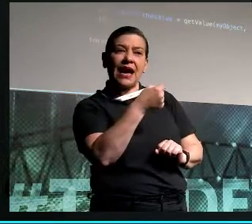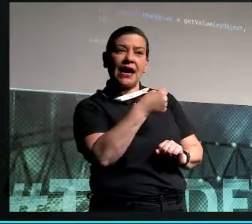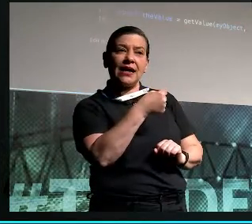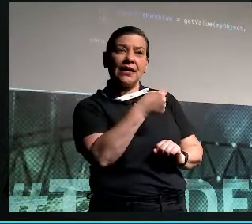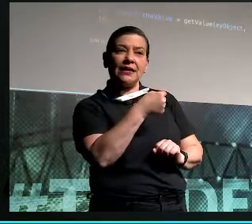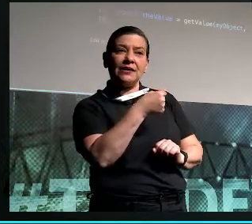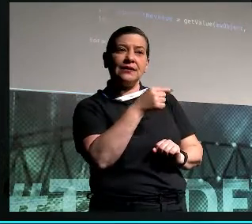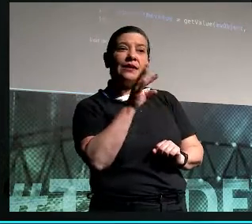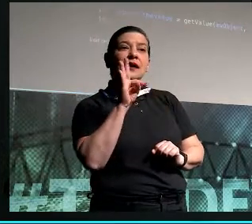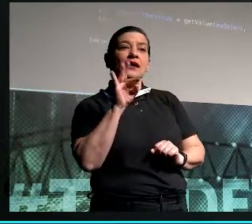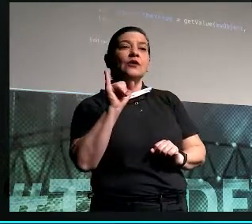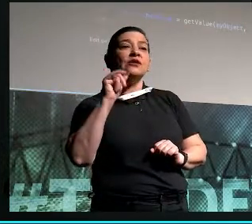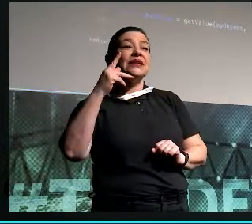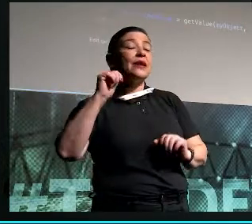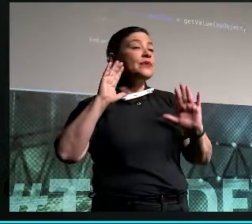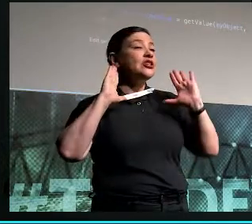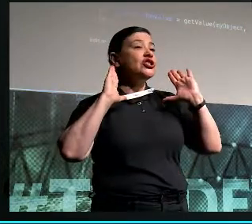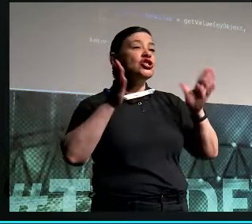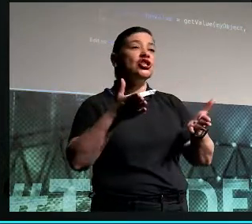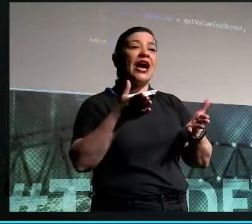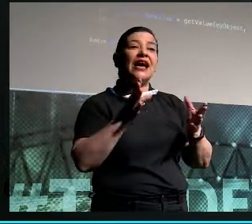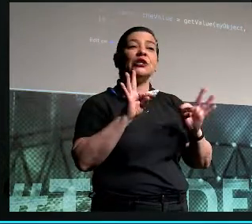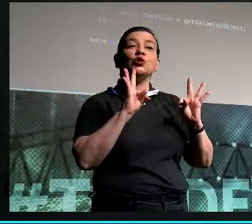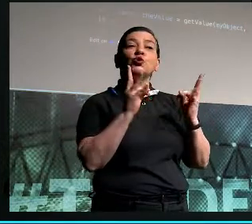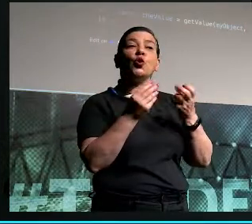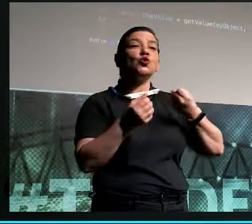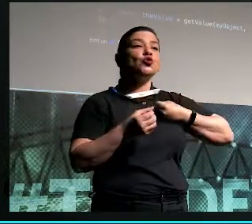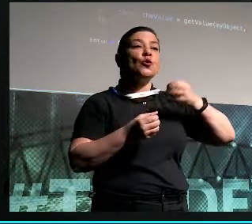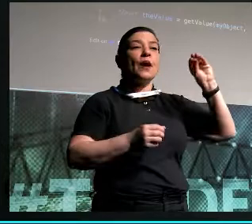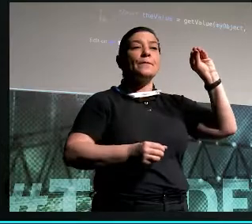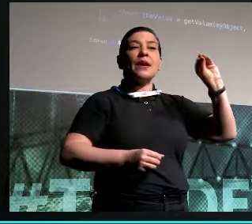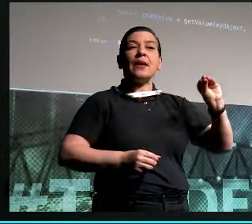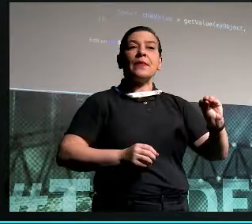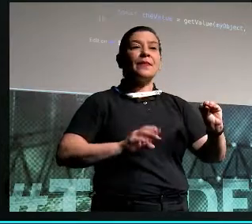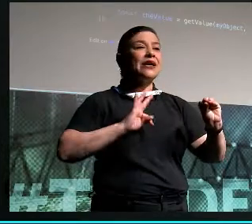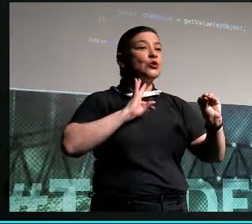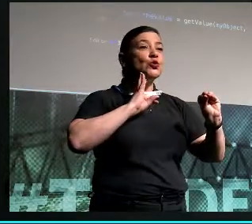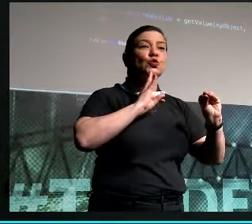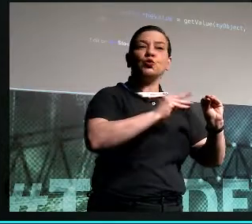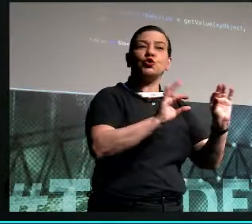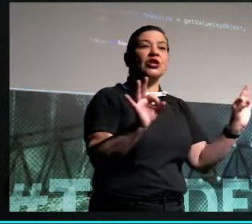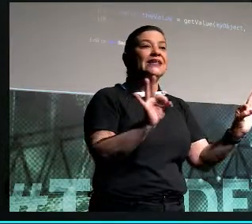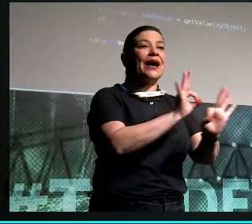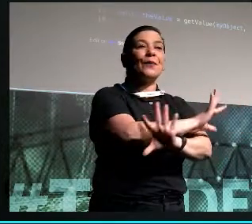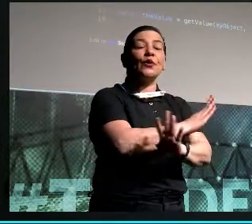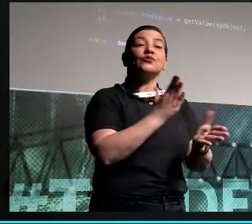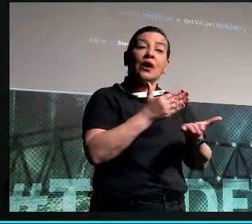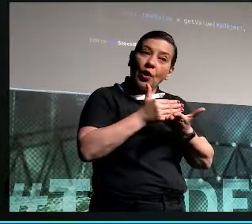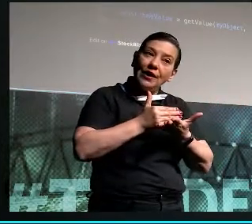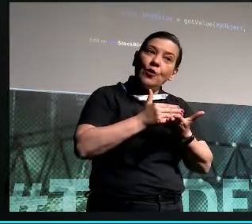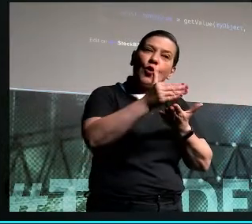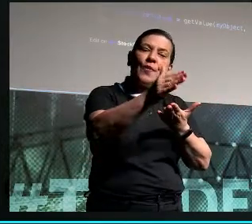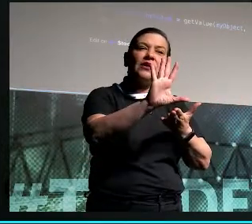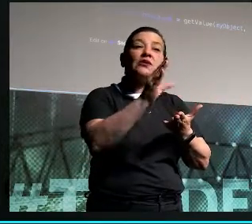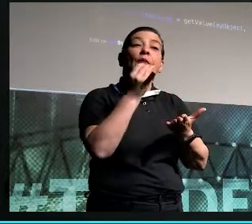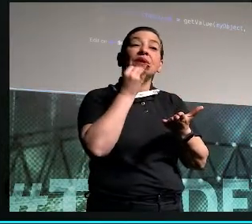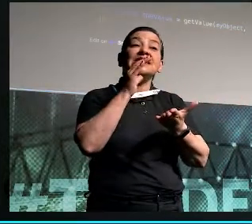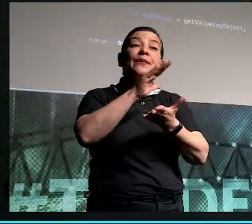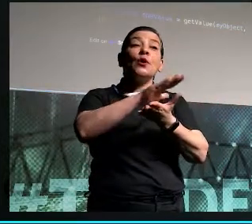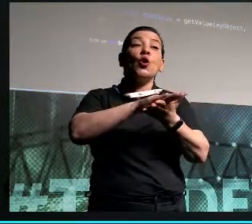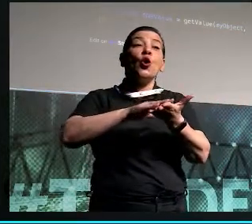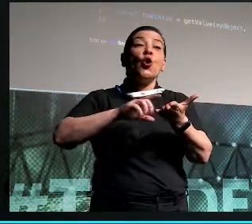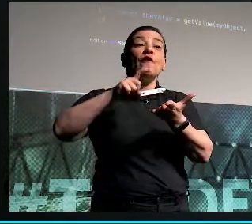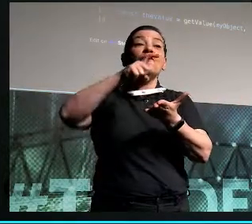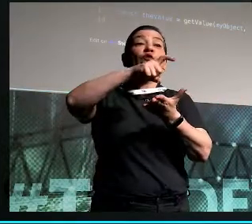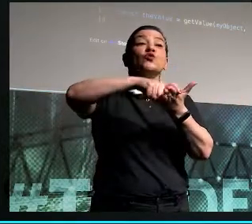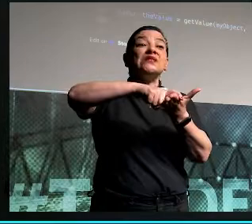tenho todos os valores possíveis. E agora eu já consigo começar a fazer alguma brincadeira. Imagina que eu tenho uma função aqui, que ela